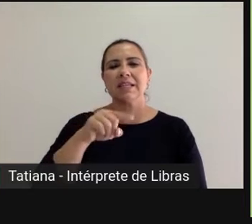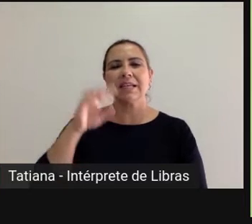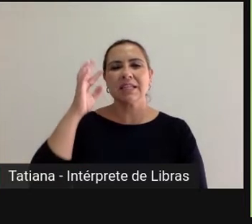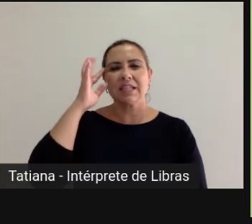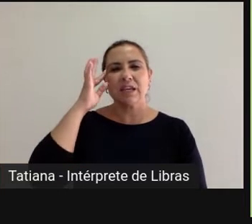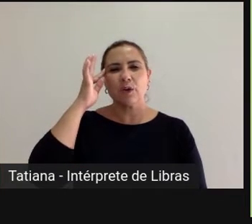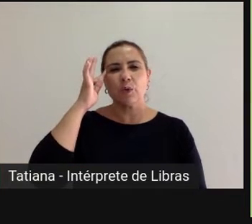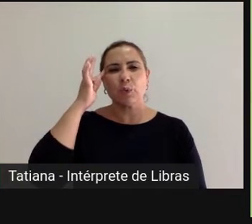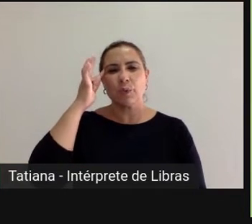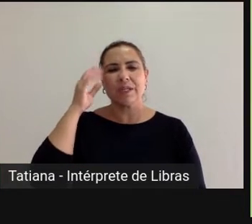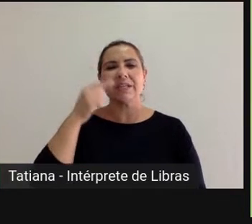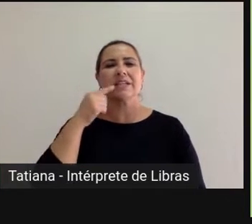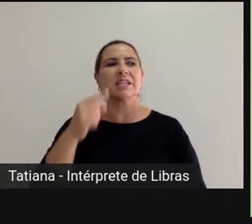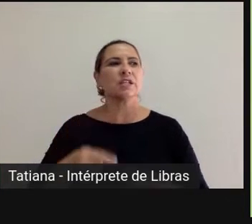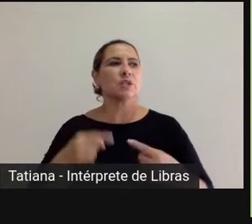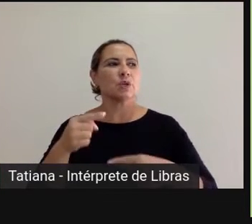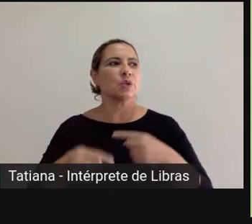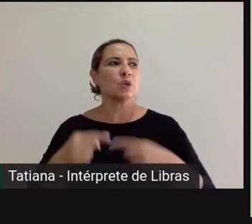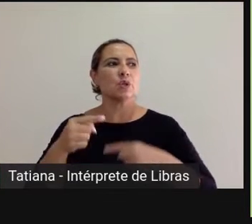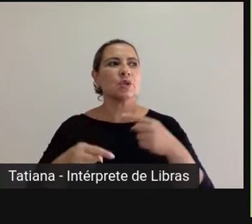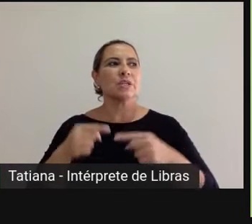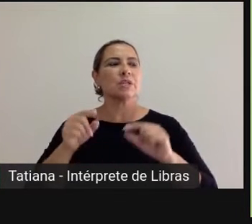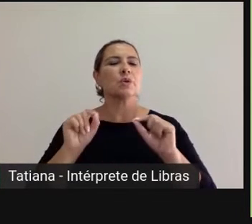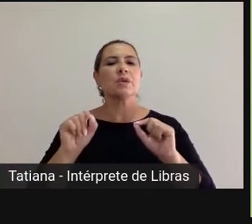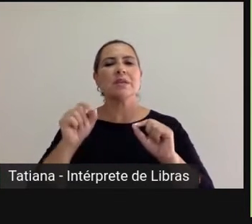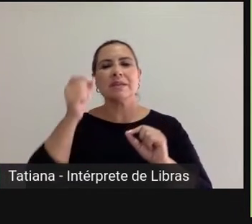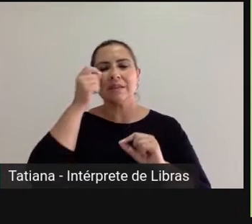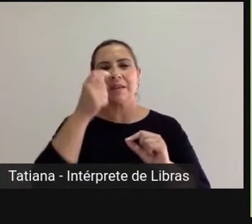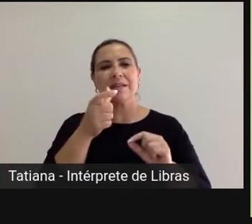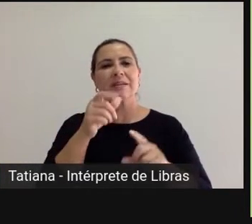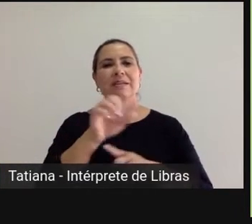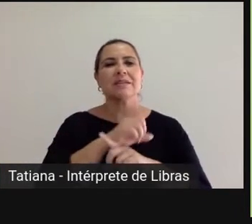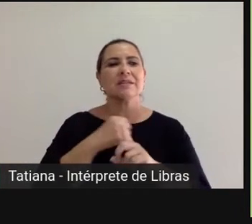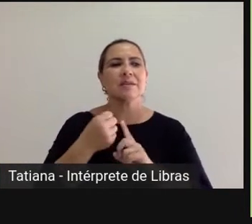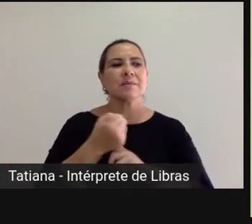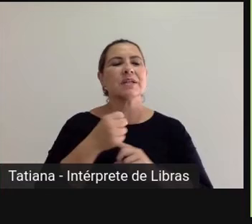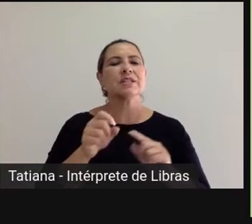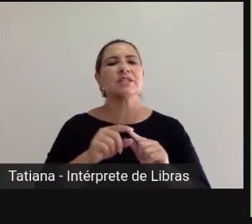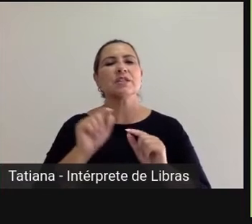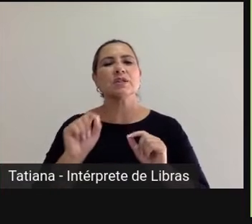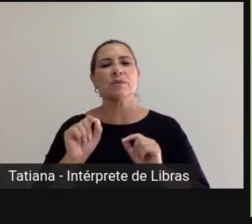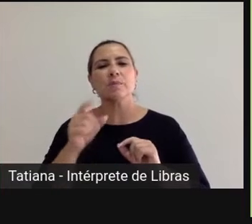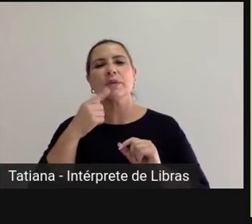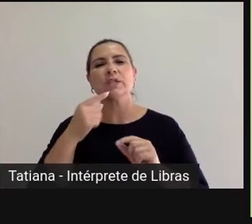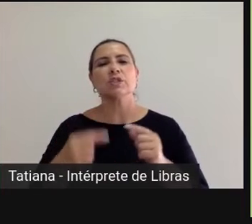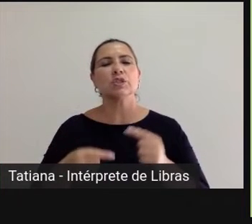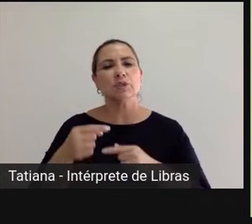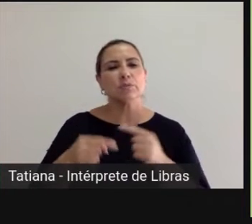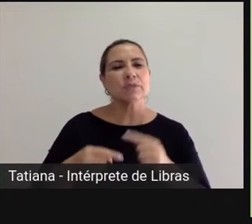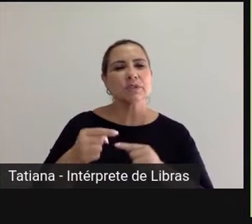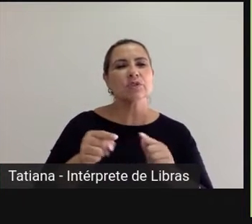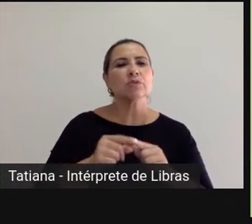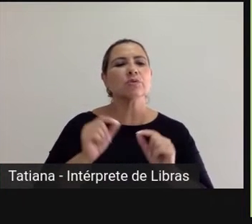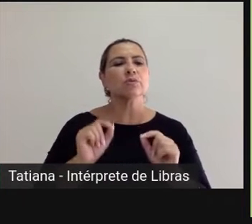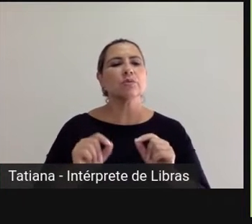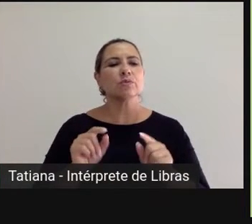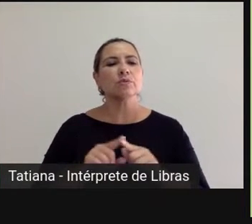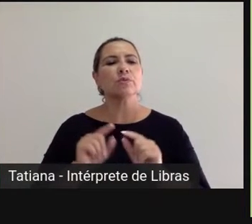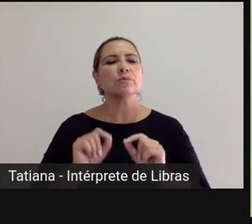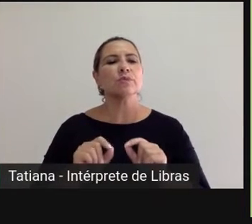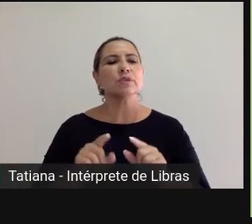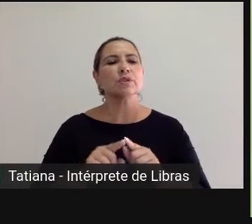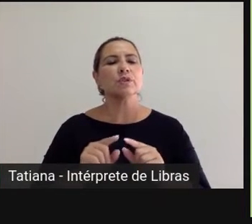gente discutir quais são os interesses da sociedade. Quando a gente vê uma internet, André, que é basicamente uma